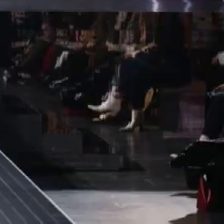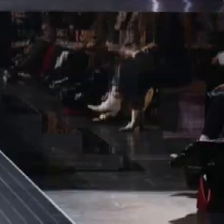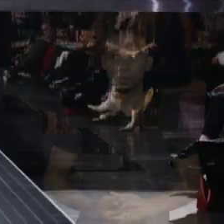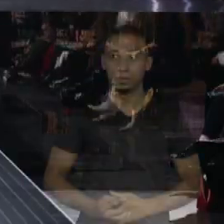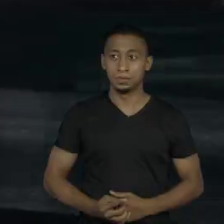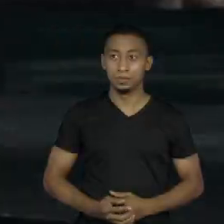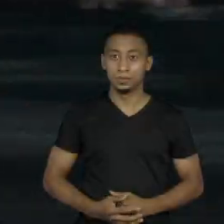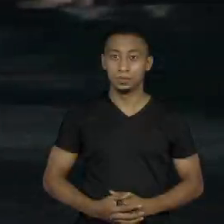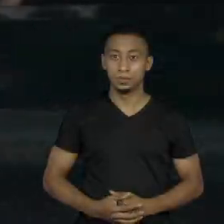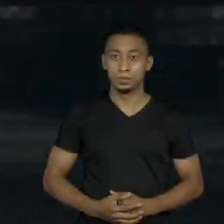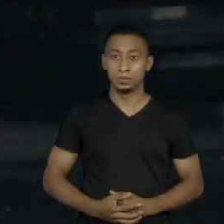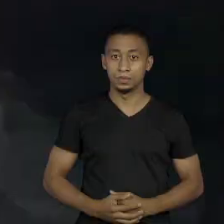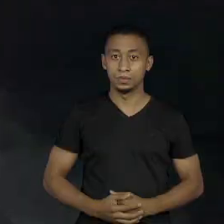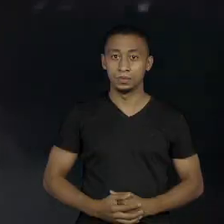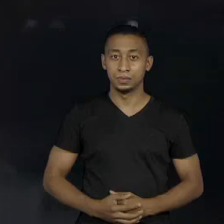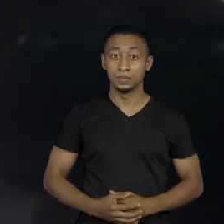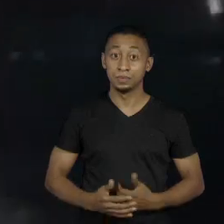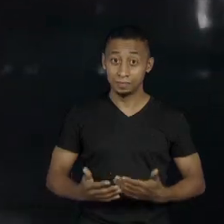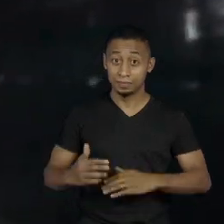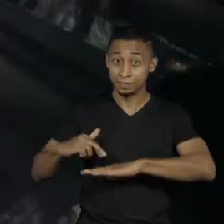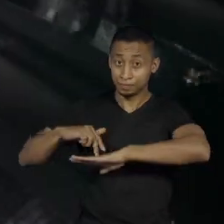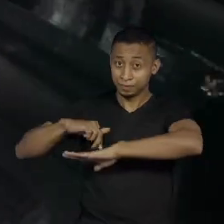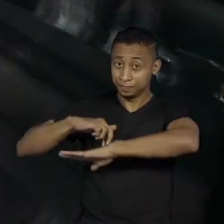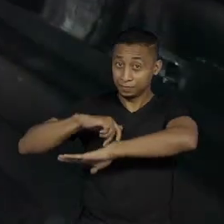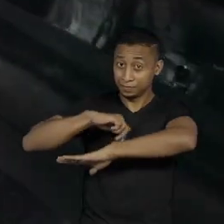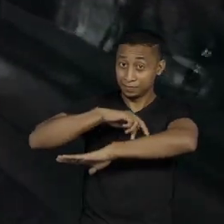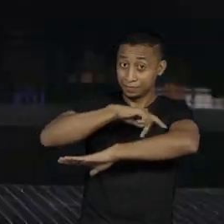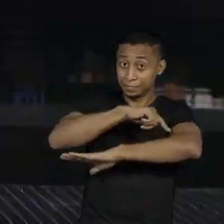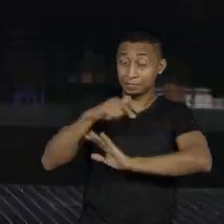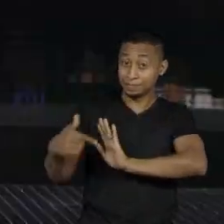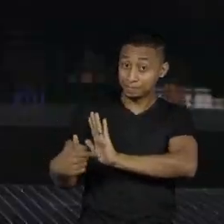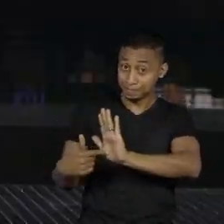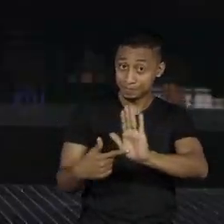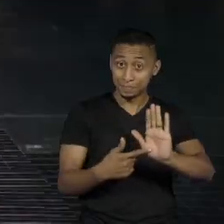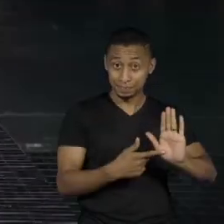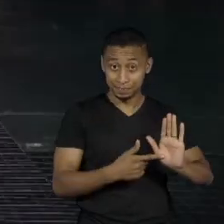As passarelas ditam a moda.